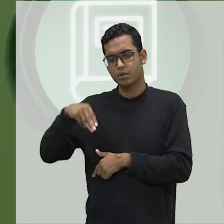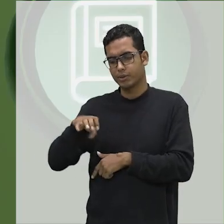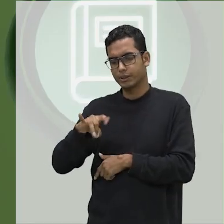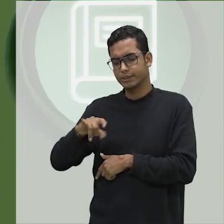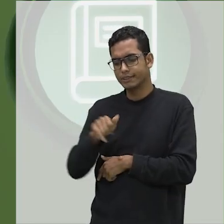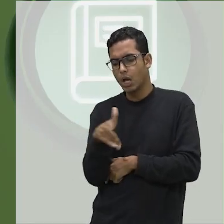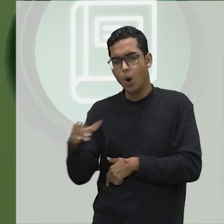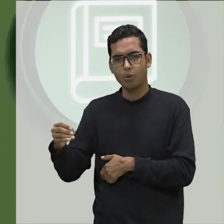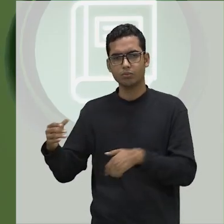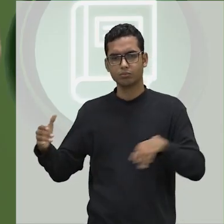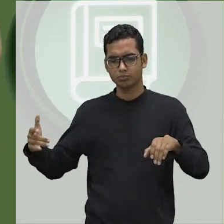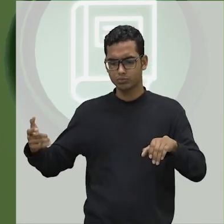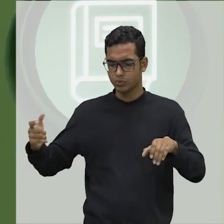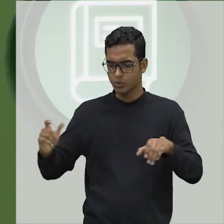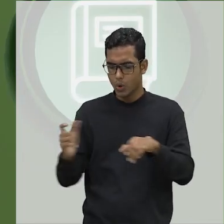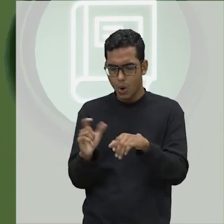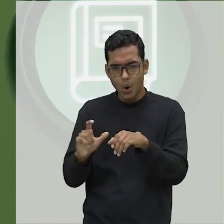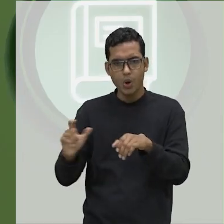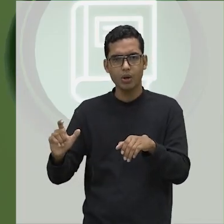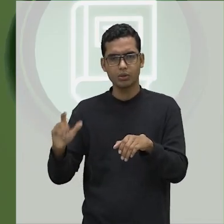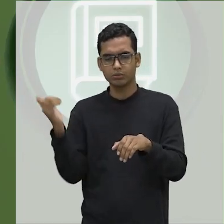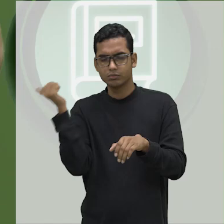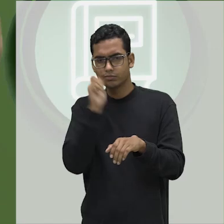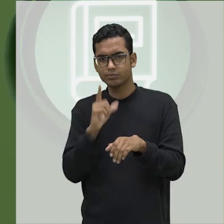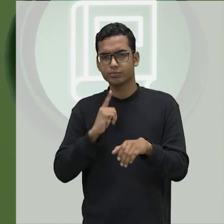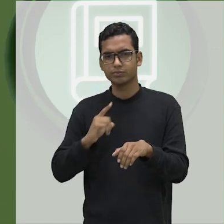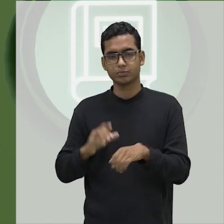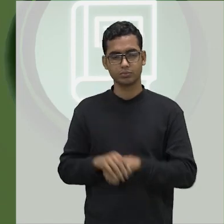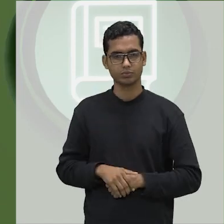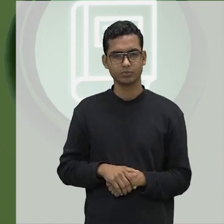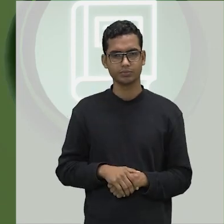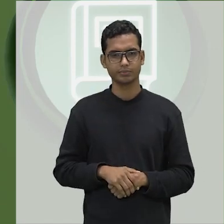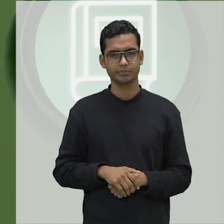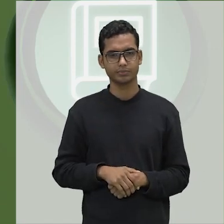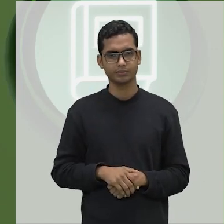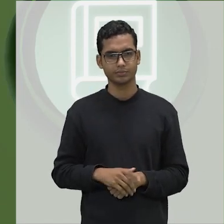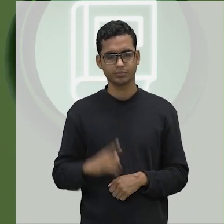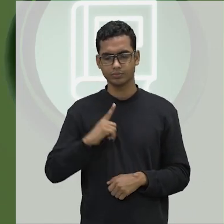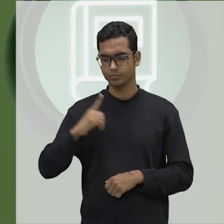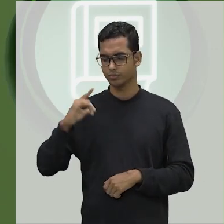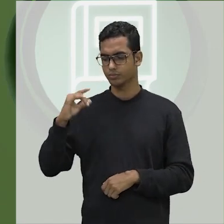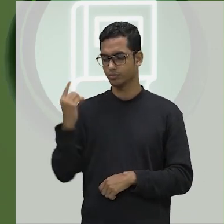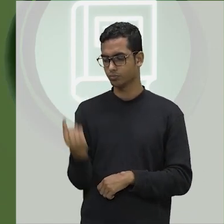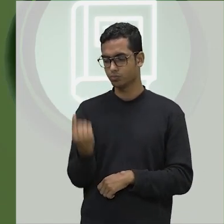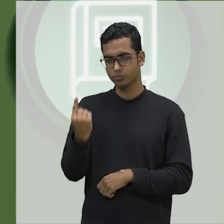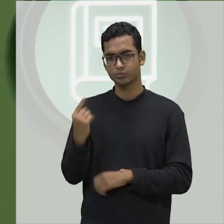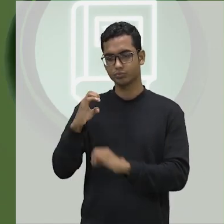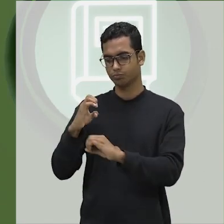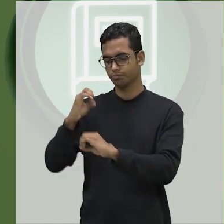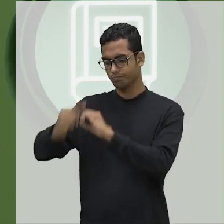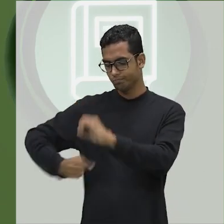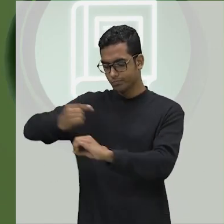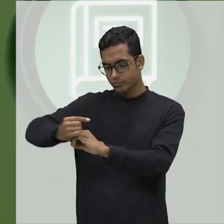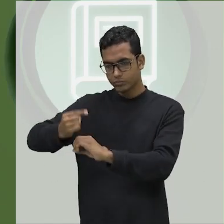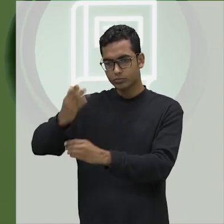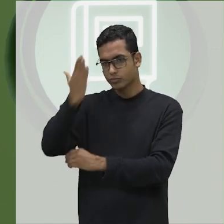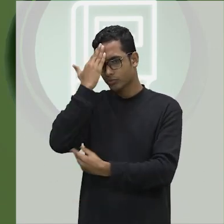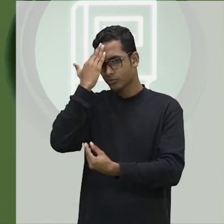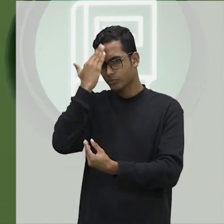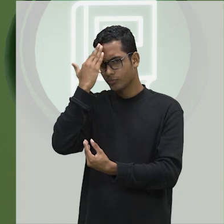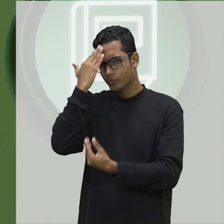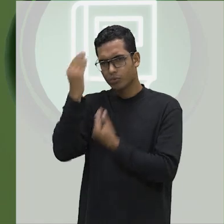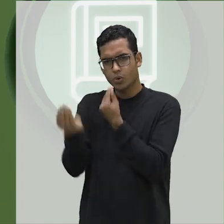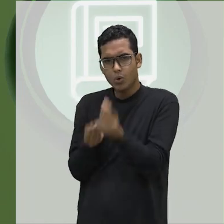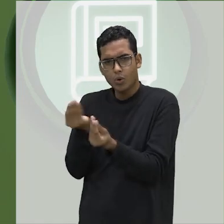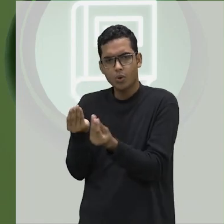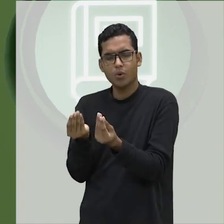da mecânica quântica é o problema de medição. O que é que nós temos? Nós temos ali um elétron e eu quero determinar a posição desse elétron. Eu quero